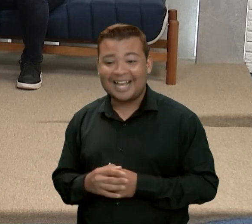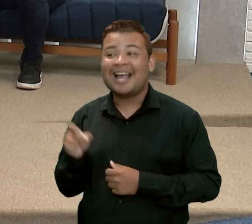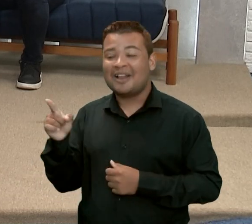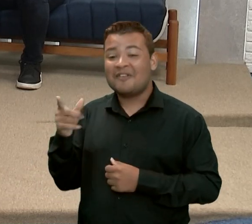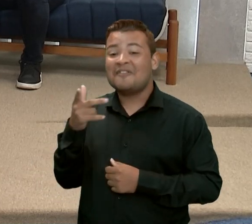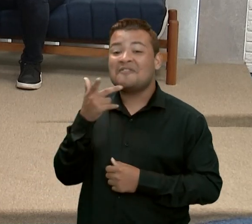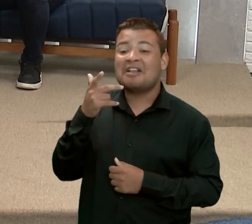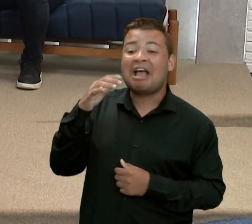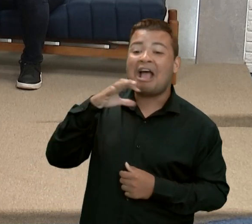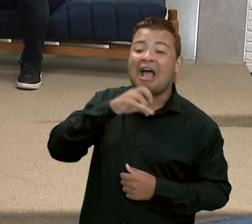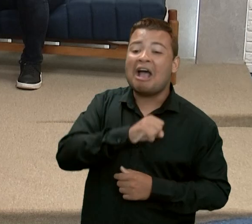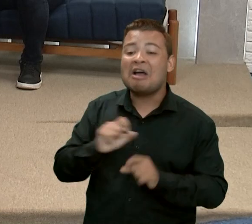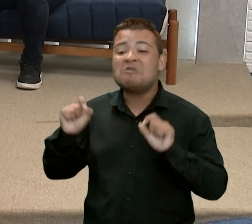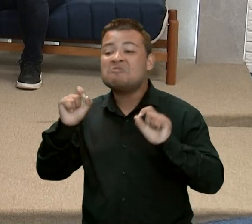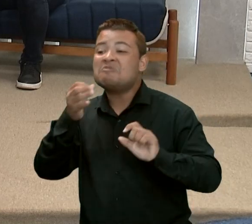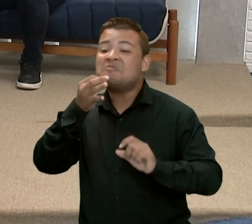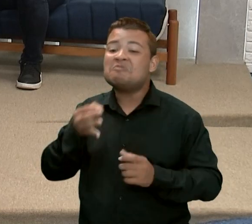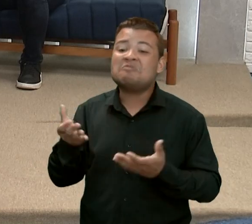ela acha dessa